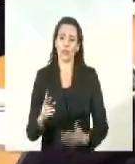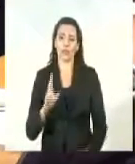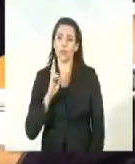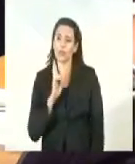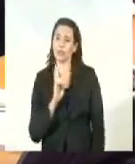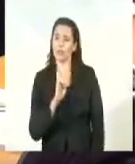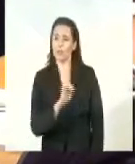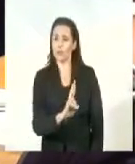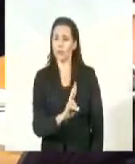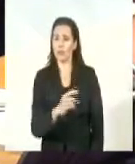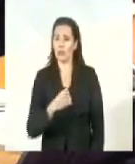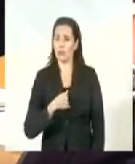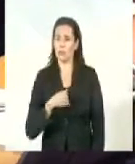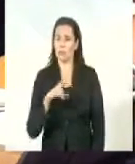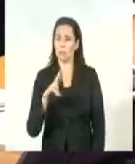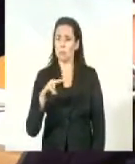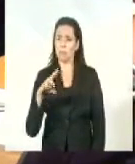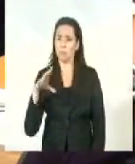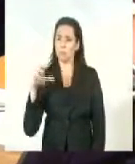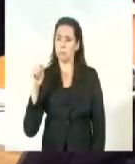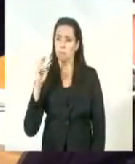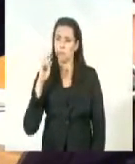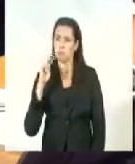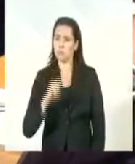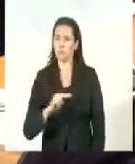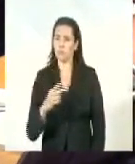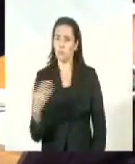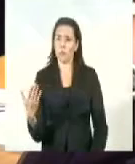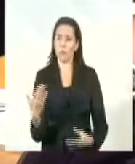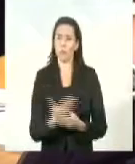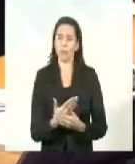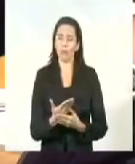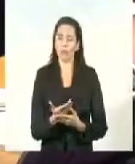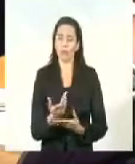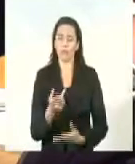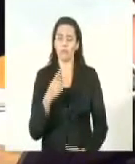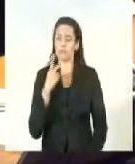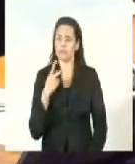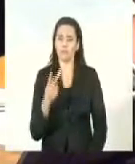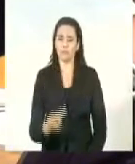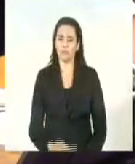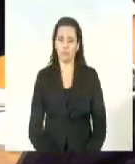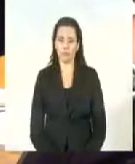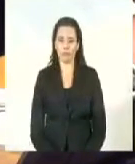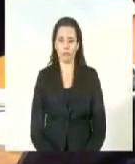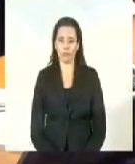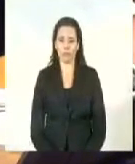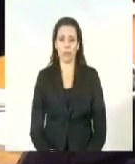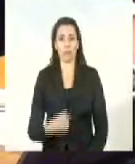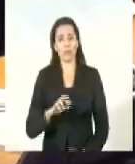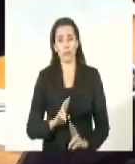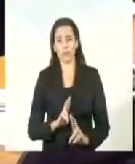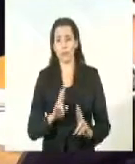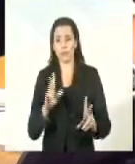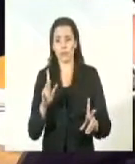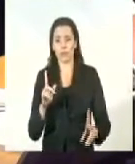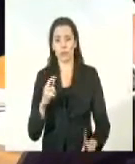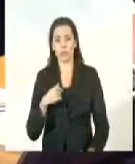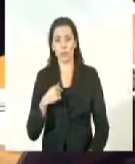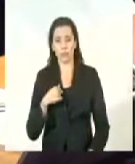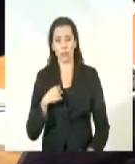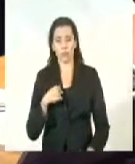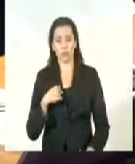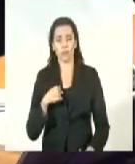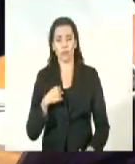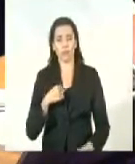vi a representação apresentada por ele. Diferente da atitude que tive, que foi entregar